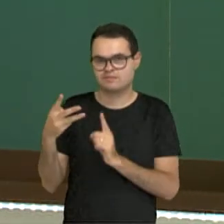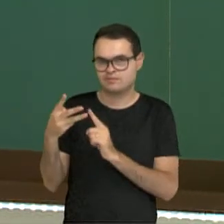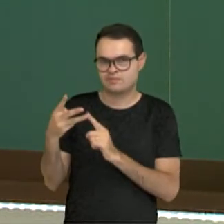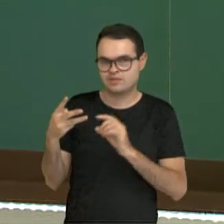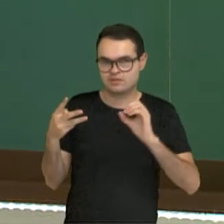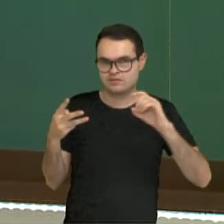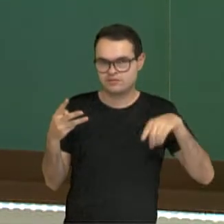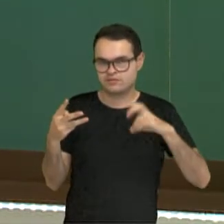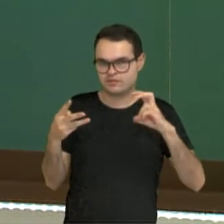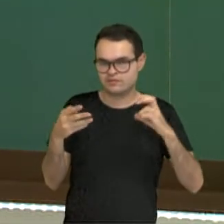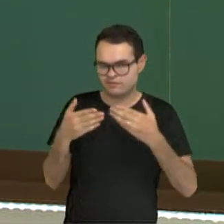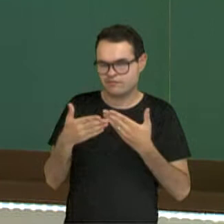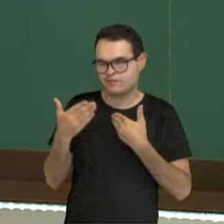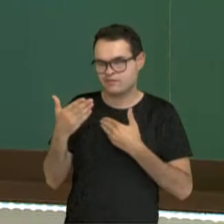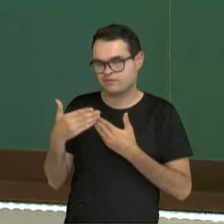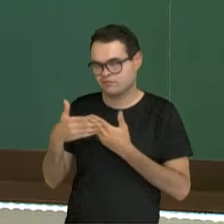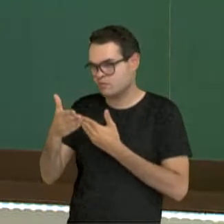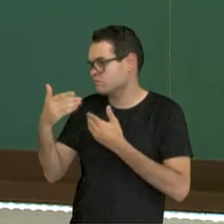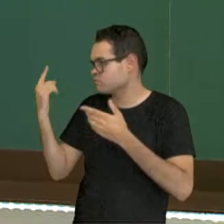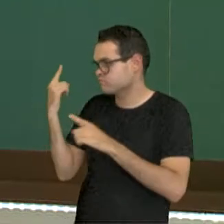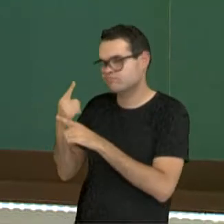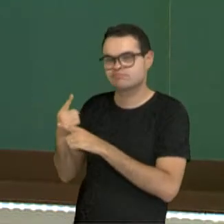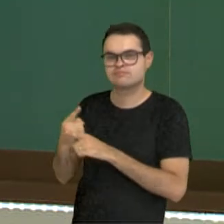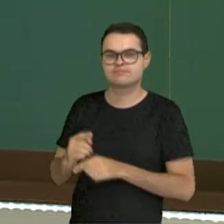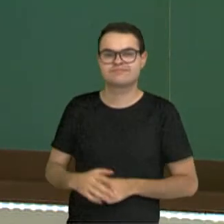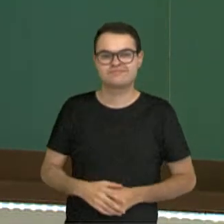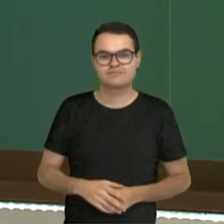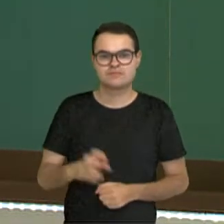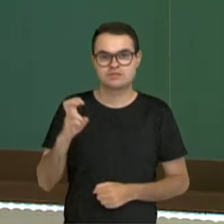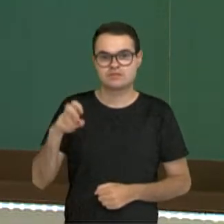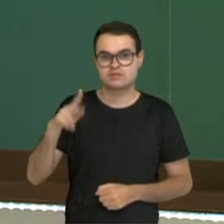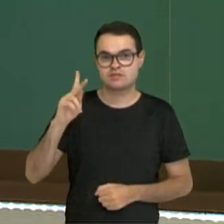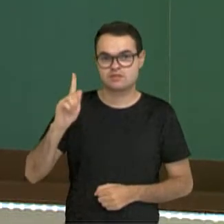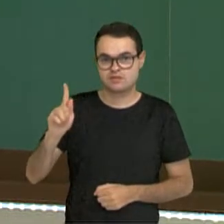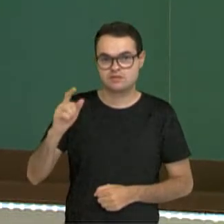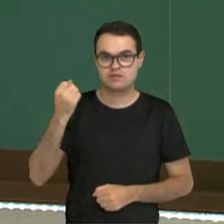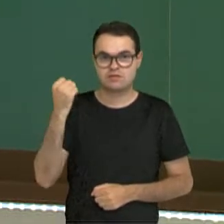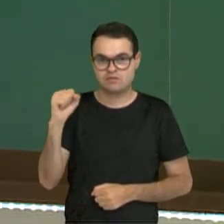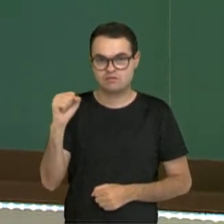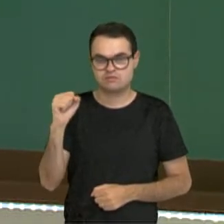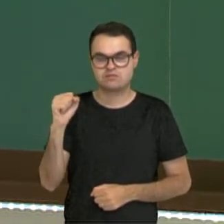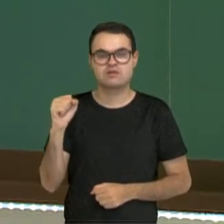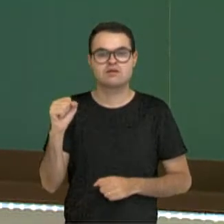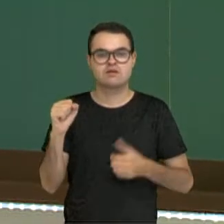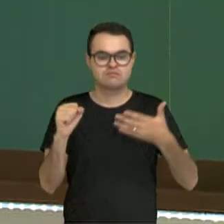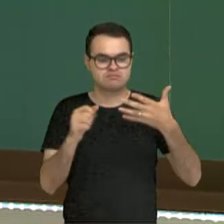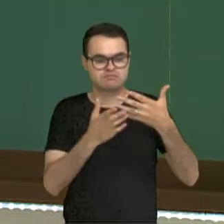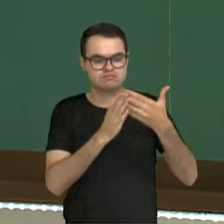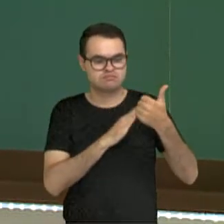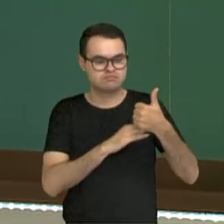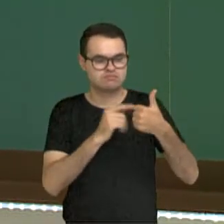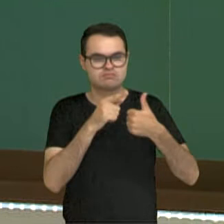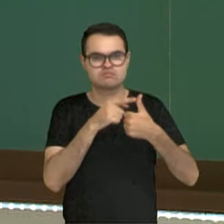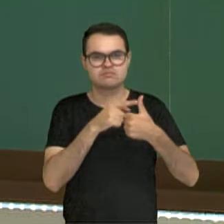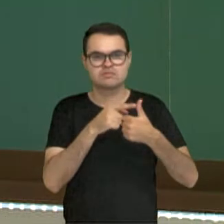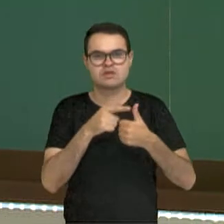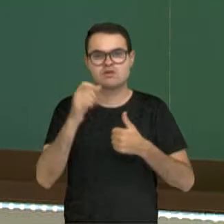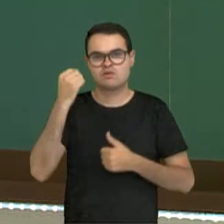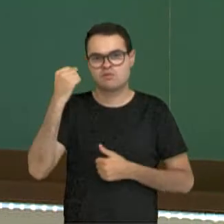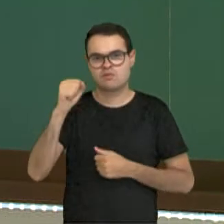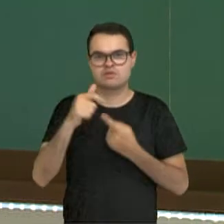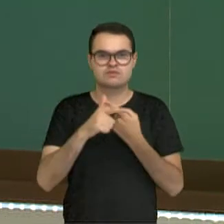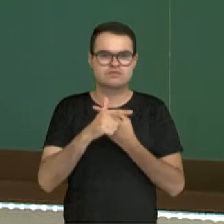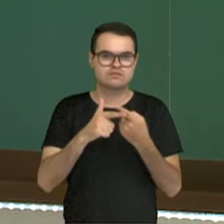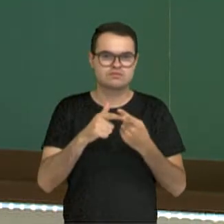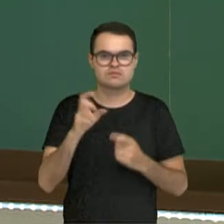comigo que a gente já vai descobrir. Então, se 5 quilos custa 8, a quinta parte de R$8 é a mesma coisa que eu dividir 8 por